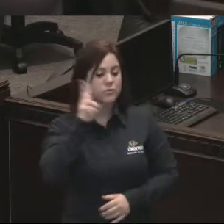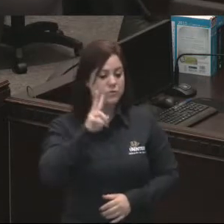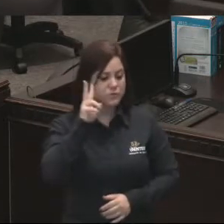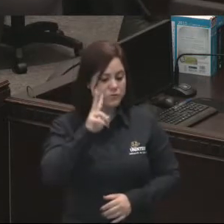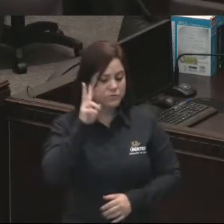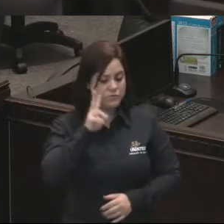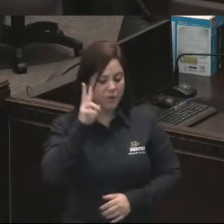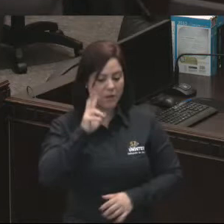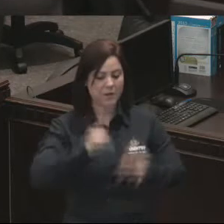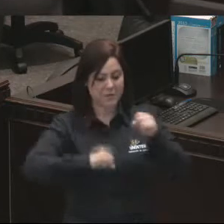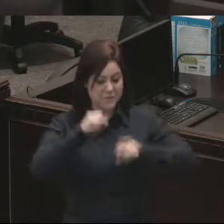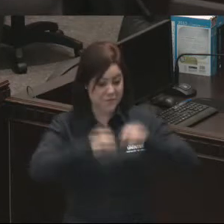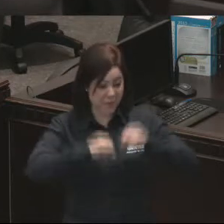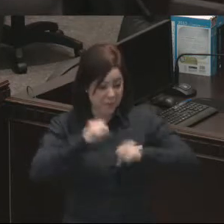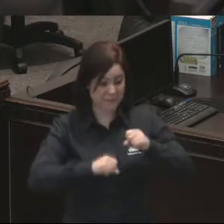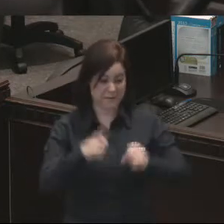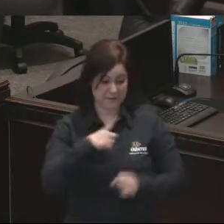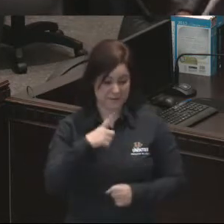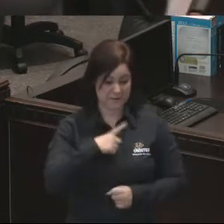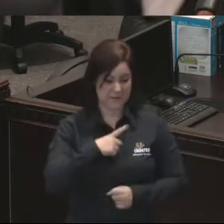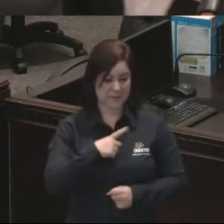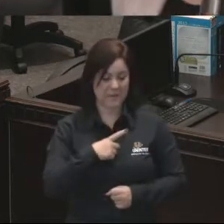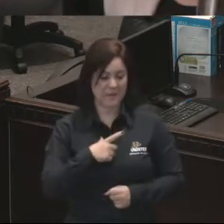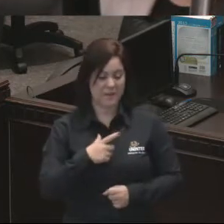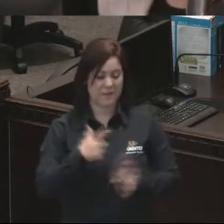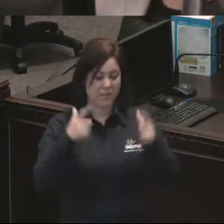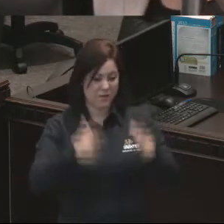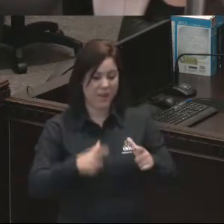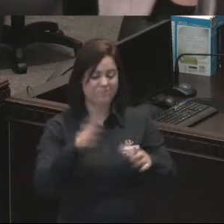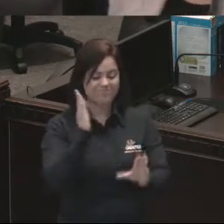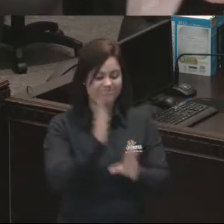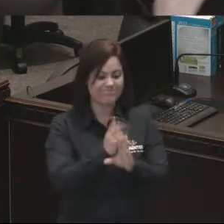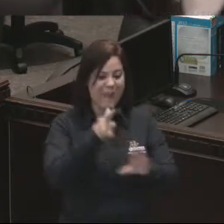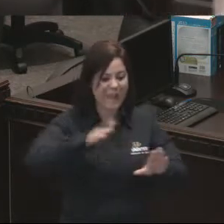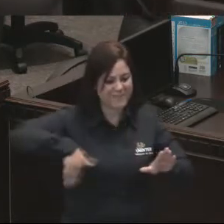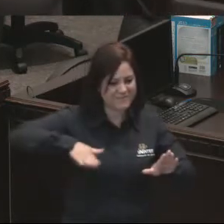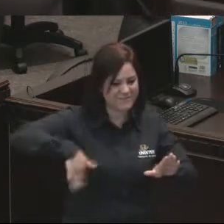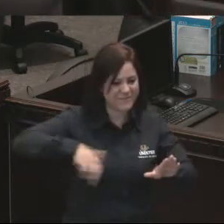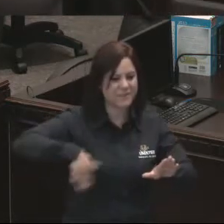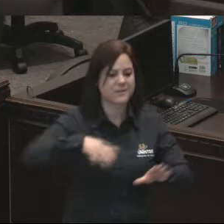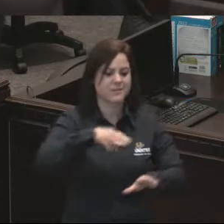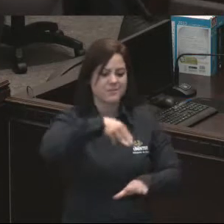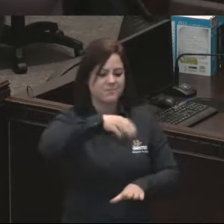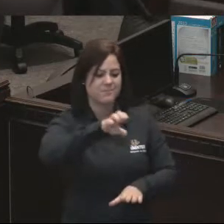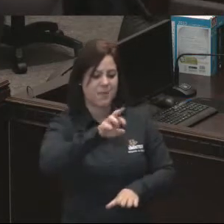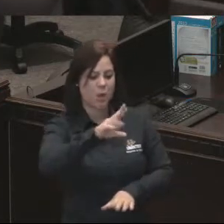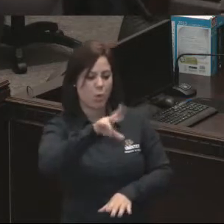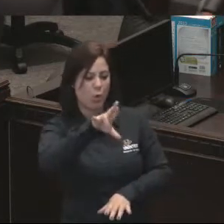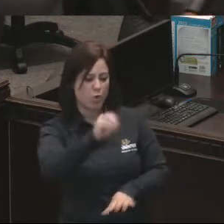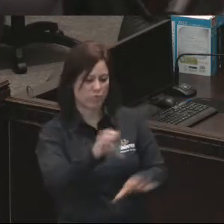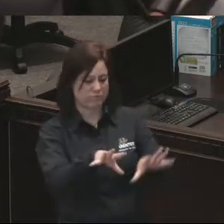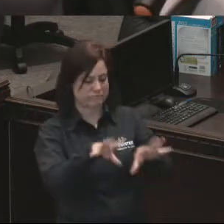houve, então, a contaminação da Baía de Minamata pelo mercúrio. Então, um caso que ainda é discutido até hoje, né,